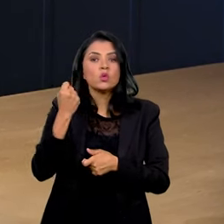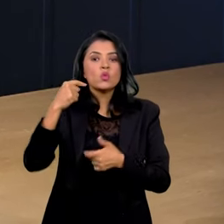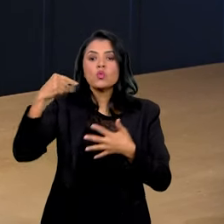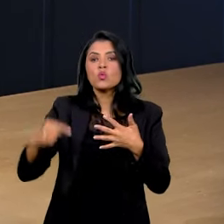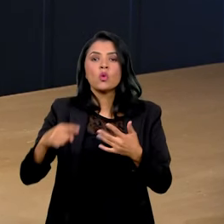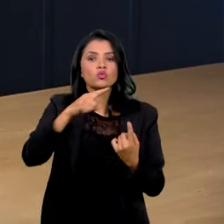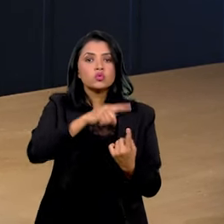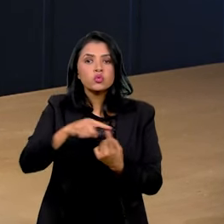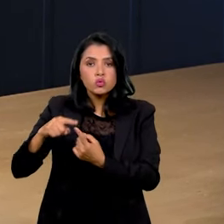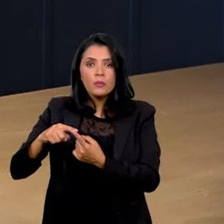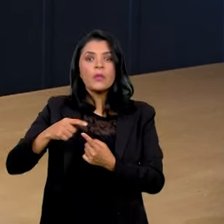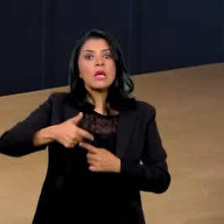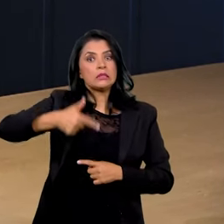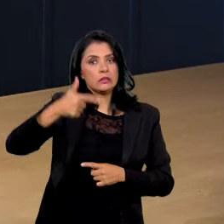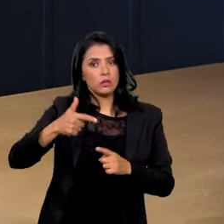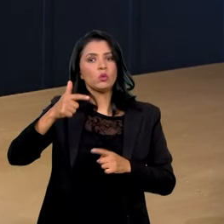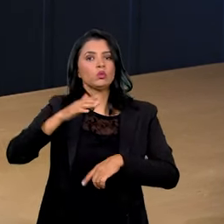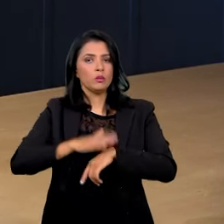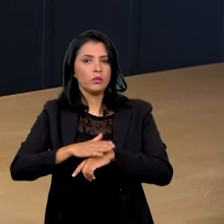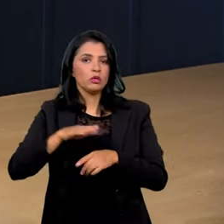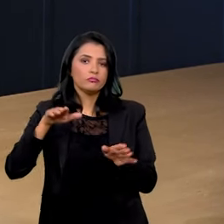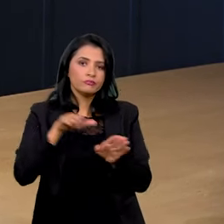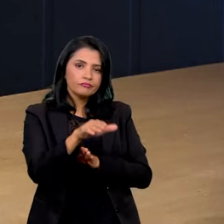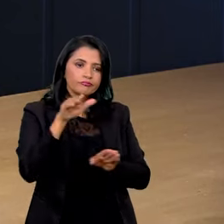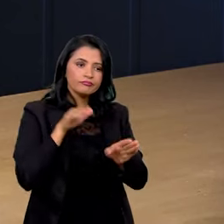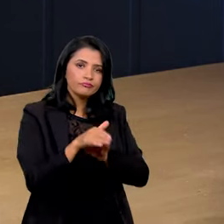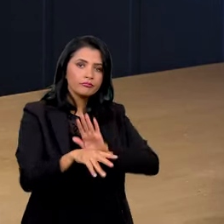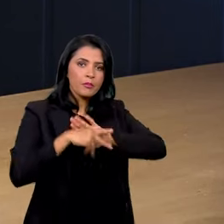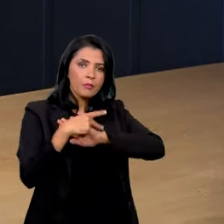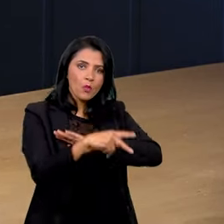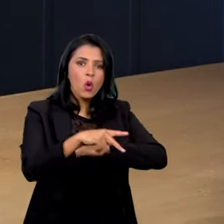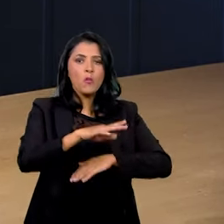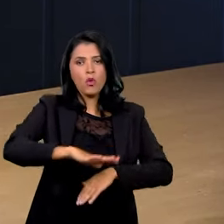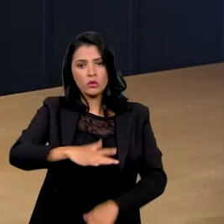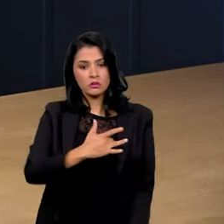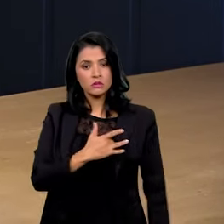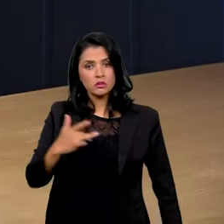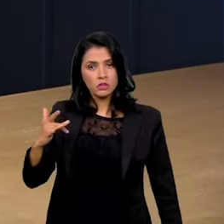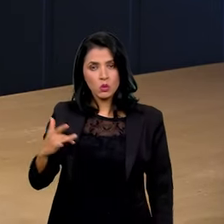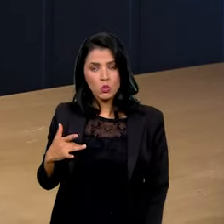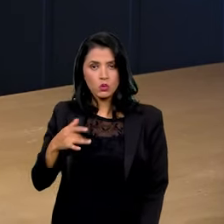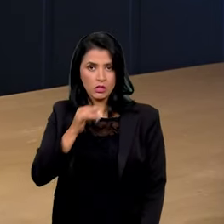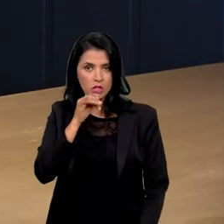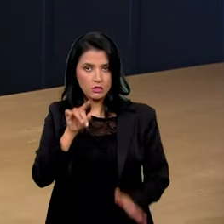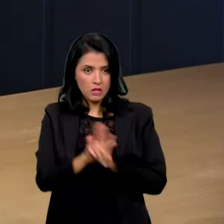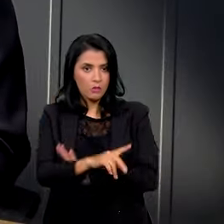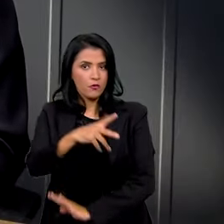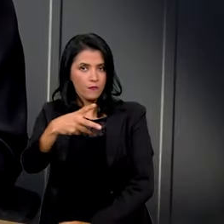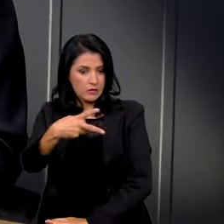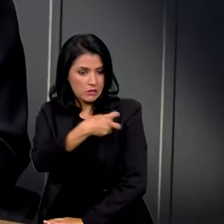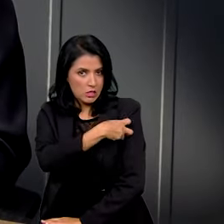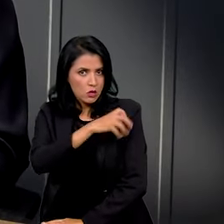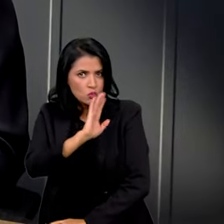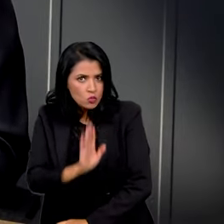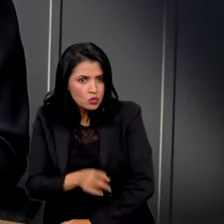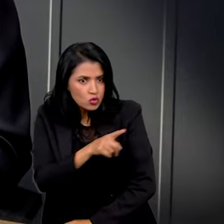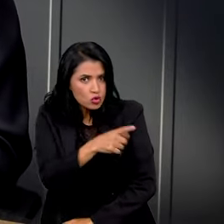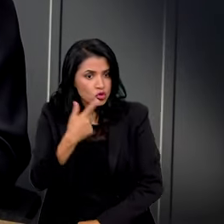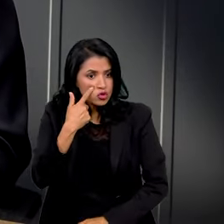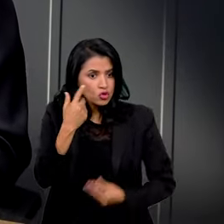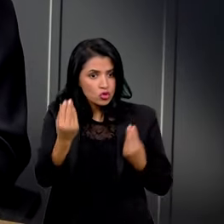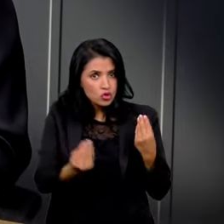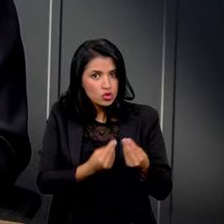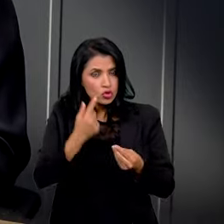identificadas um segundo momento que é feito algumas orientações mais específicas de saúde então vacinação né verificar se